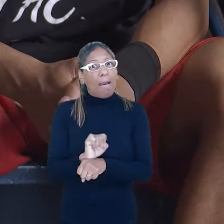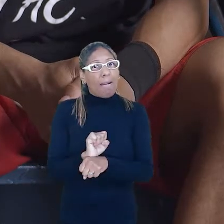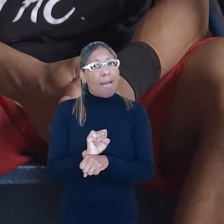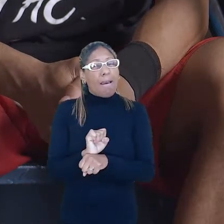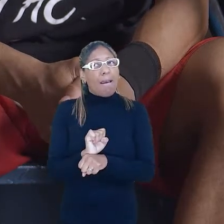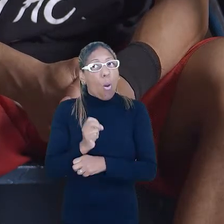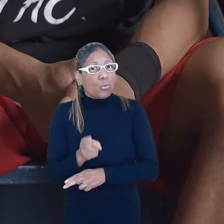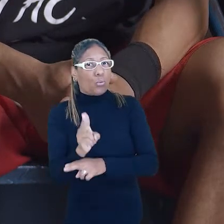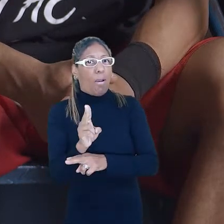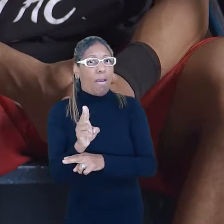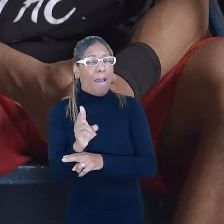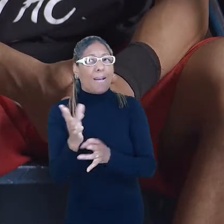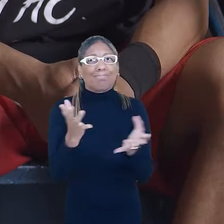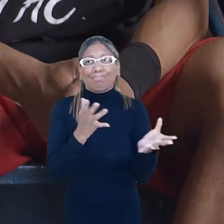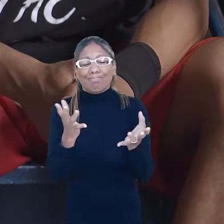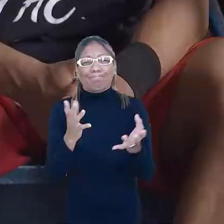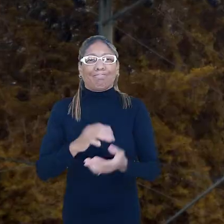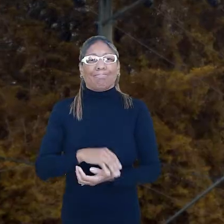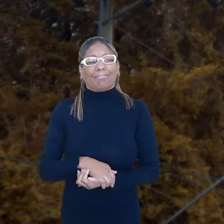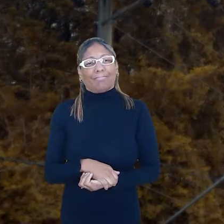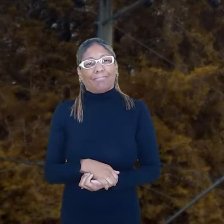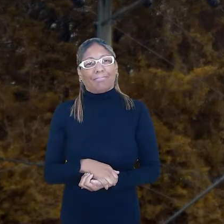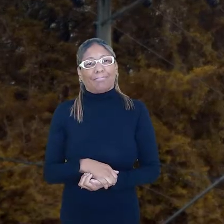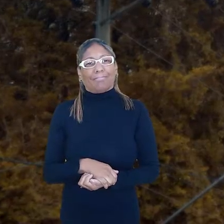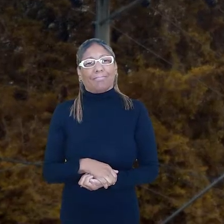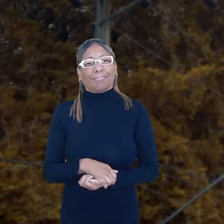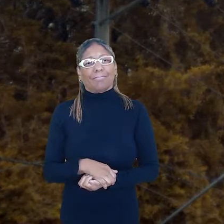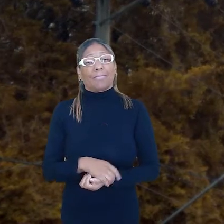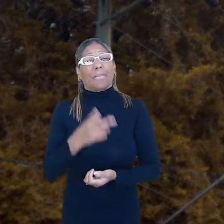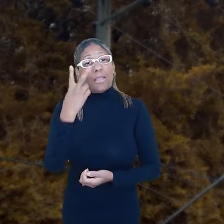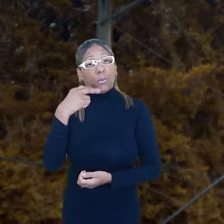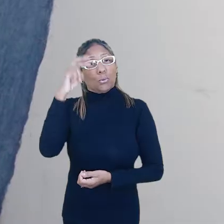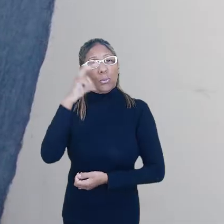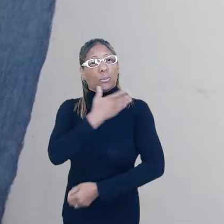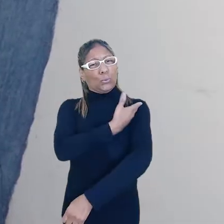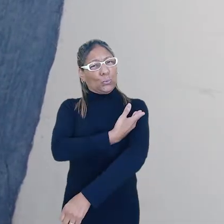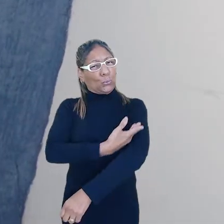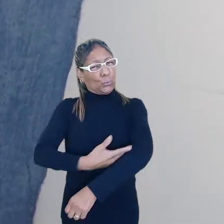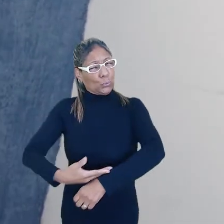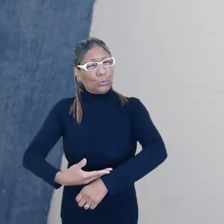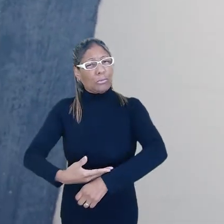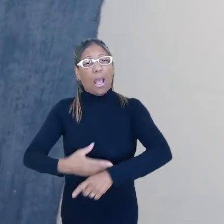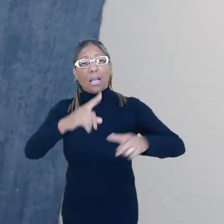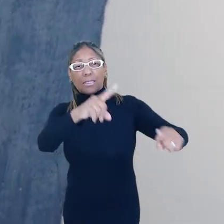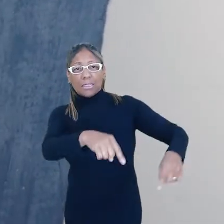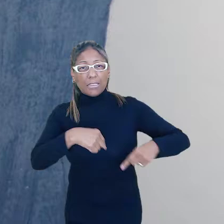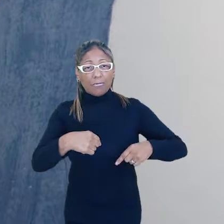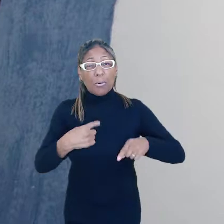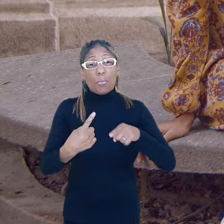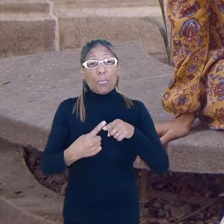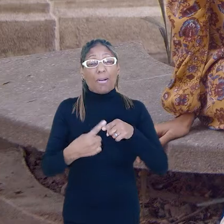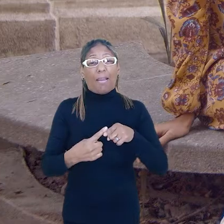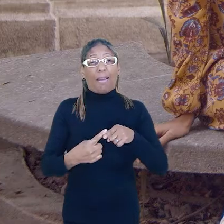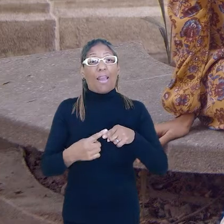se vai parar, não vai, se vai continuar. Para quem estava lá fazendo cultura, talvez seja mais desafiador ainda.